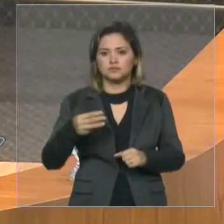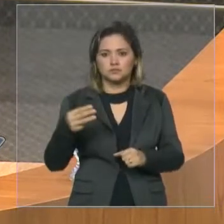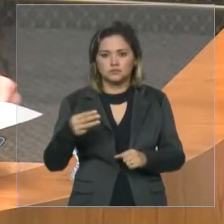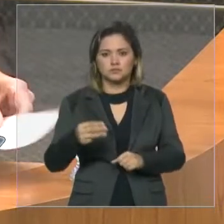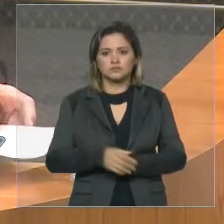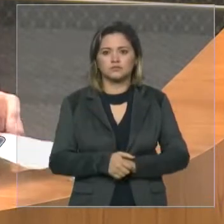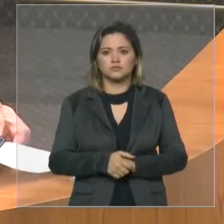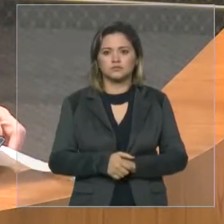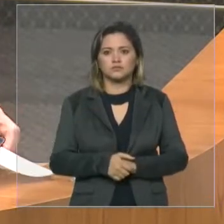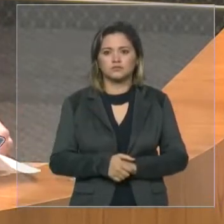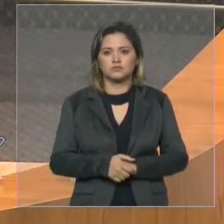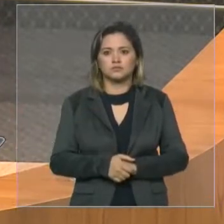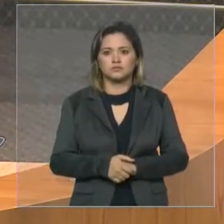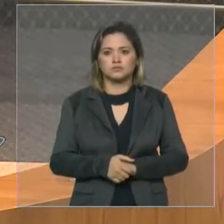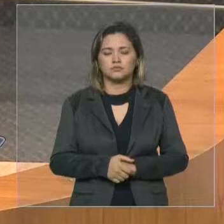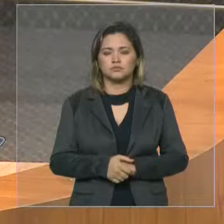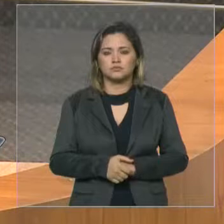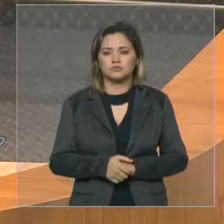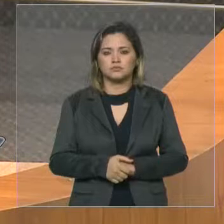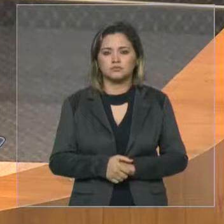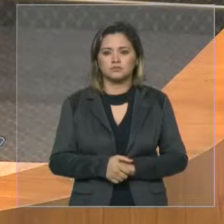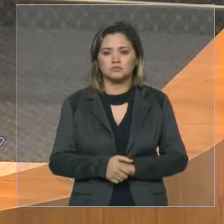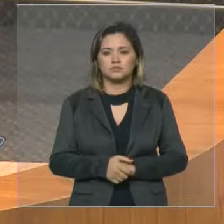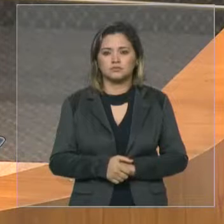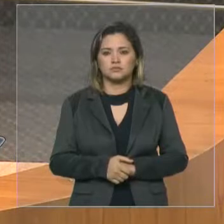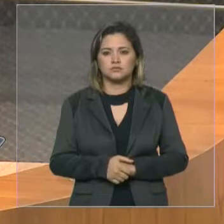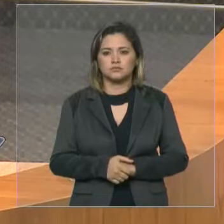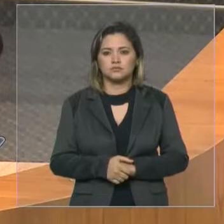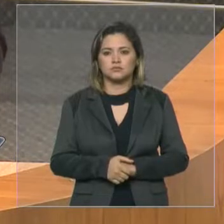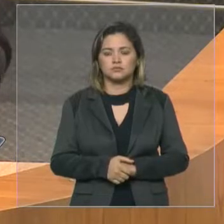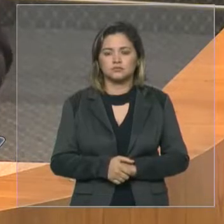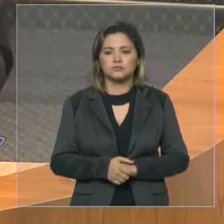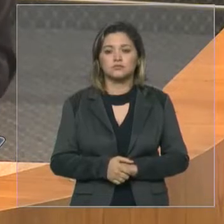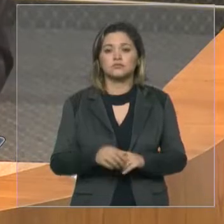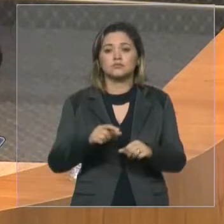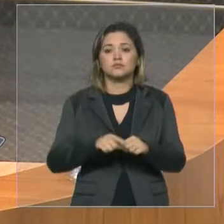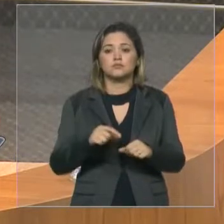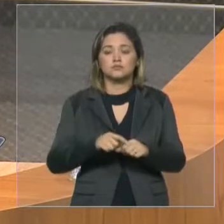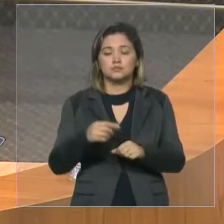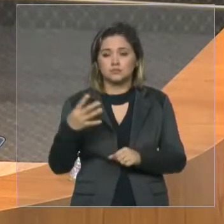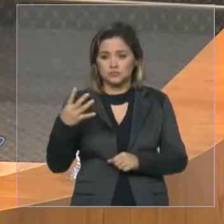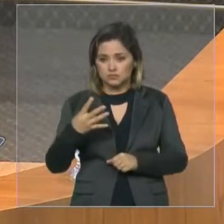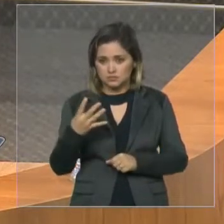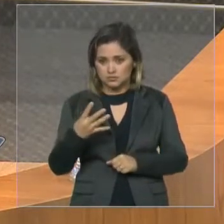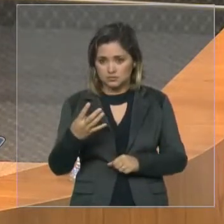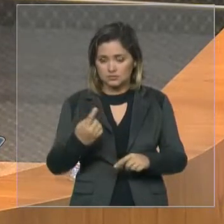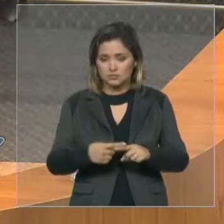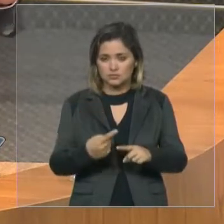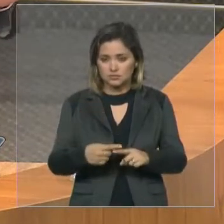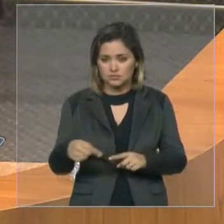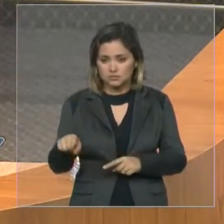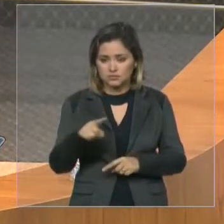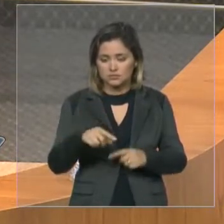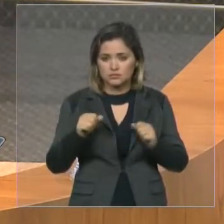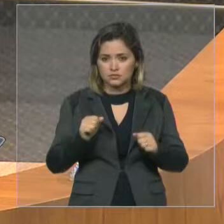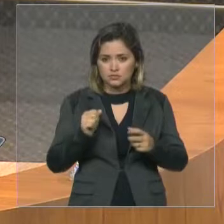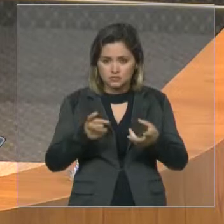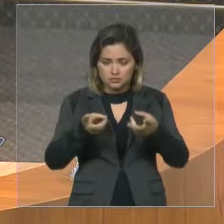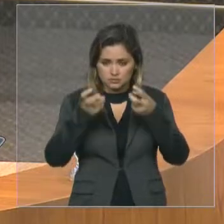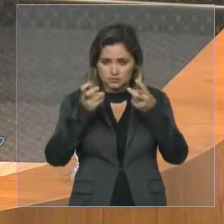No artigo 4, para que vocês possam perceber isso, olha bem, ele remete à EMAP